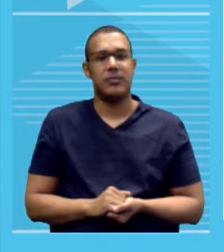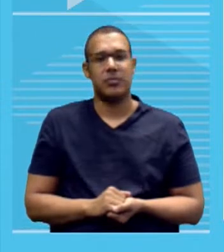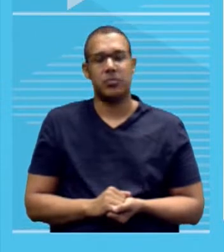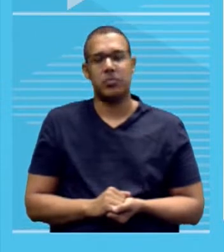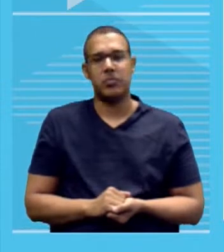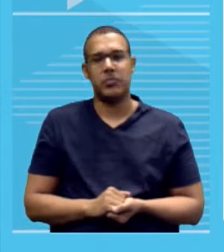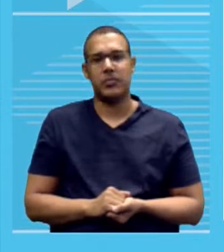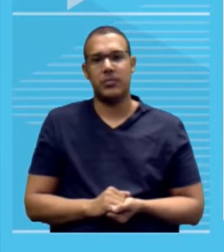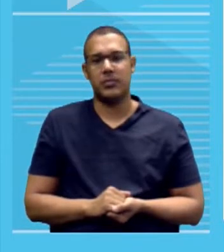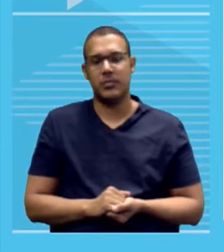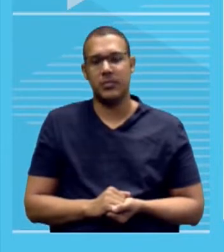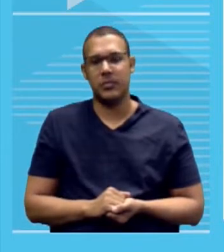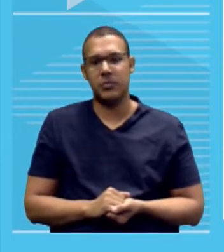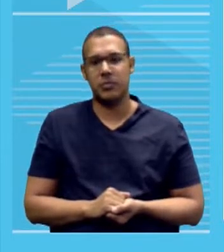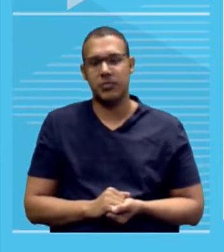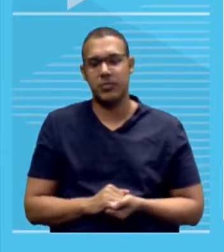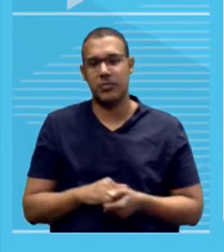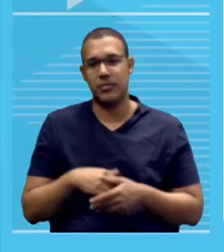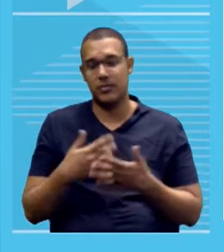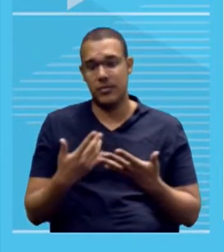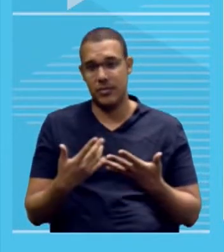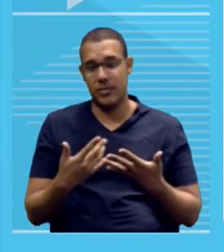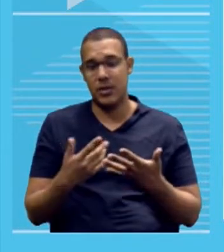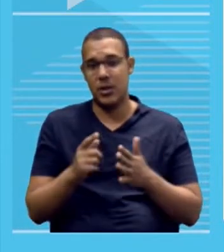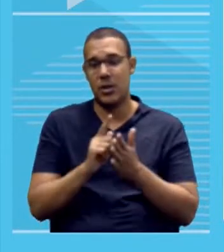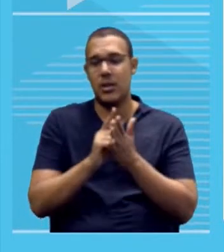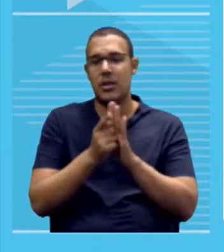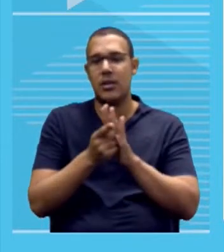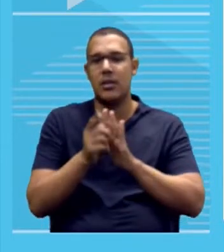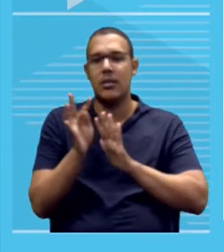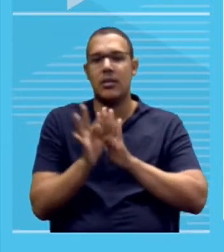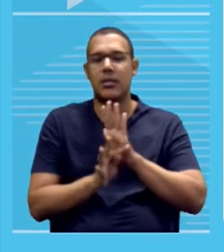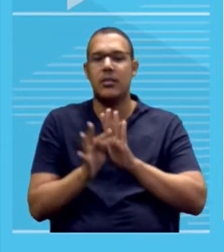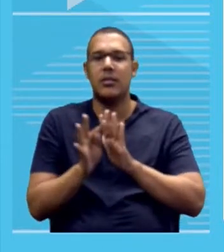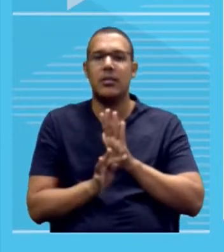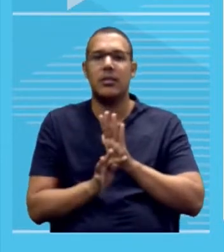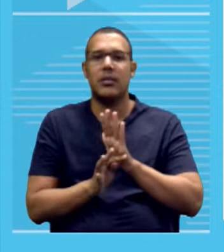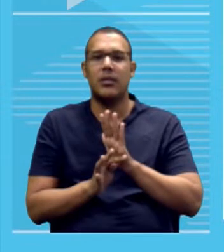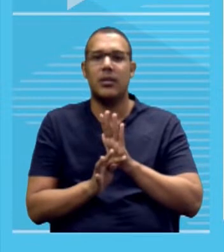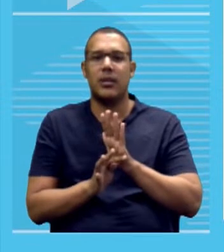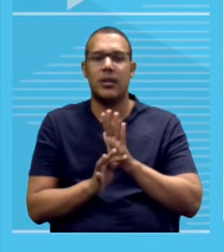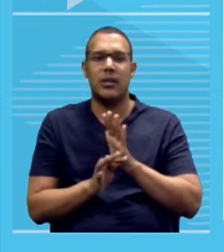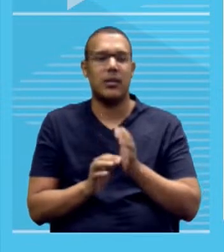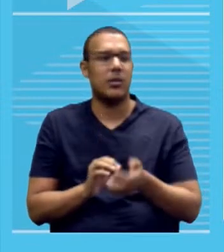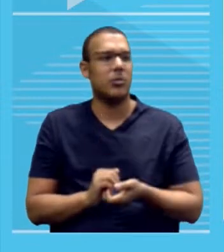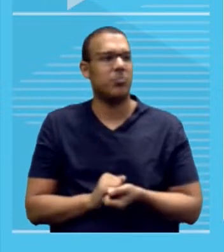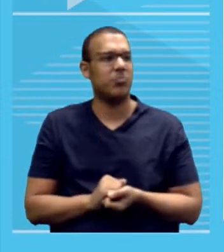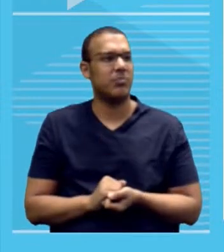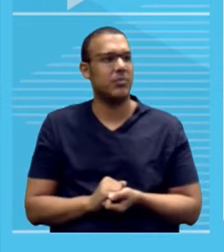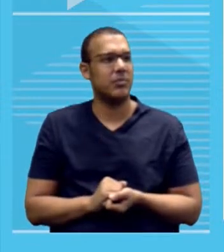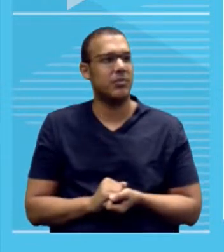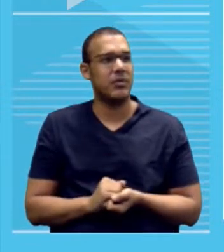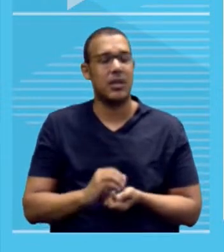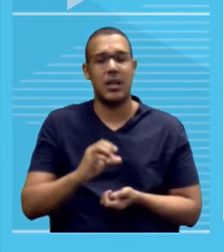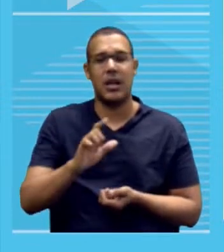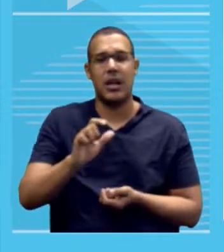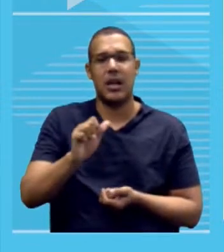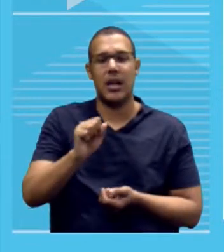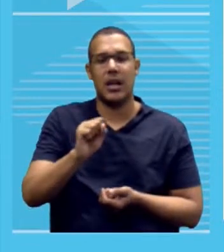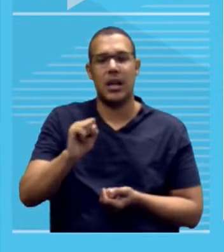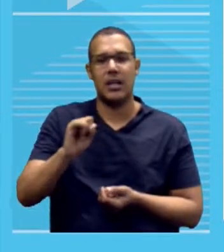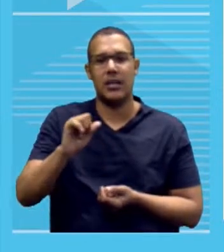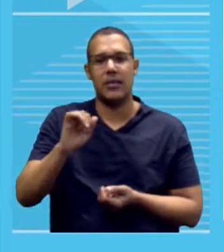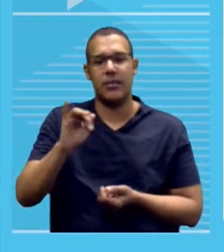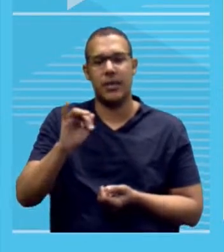introduçãozinha rápida de gêneros textuais gêneros textuais gente é que a gente chama de classificação de